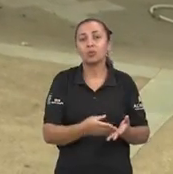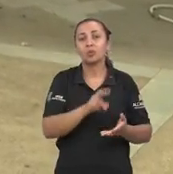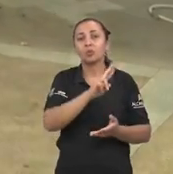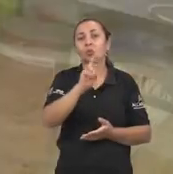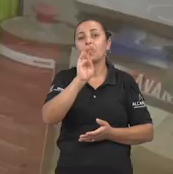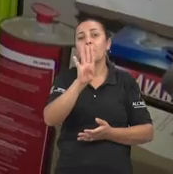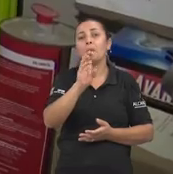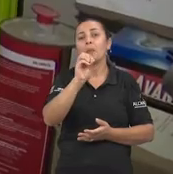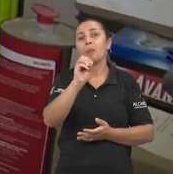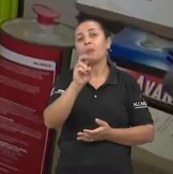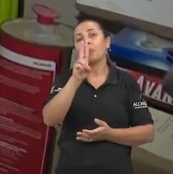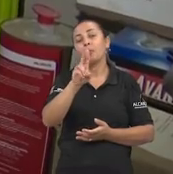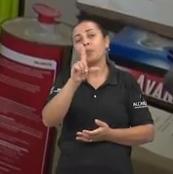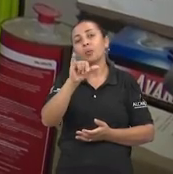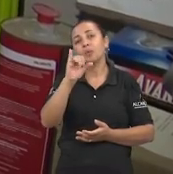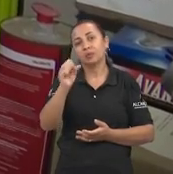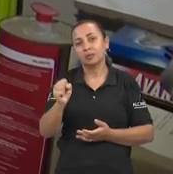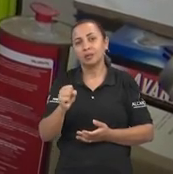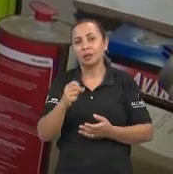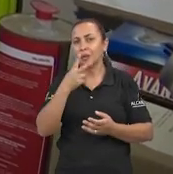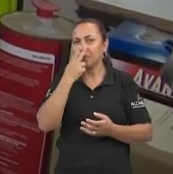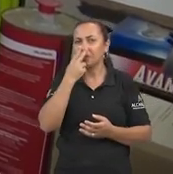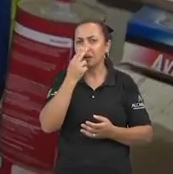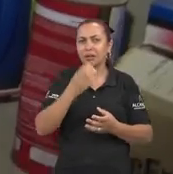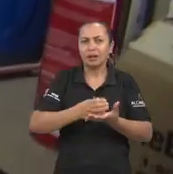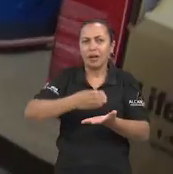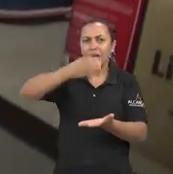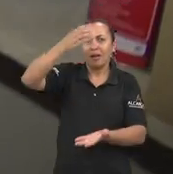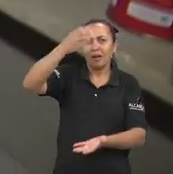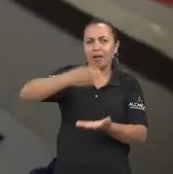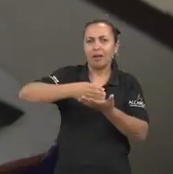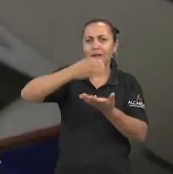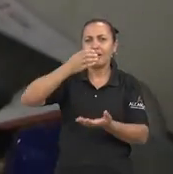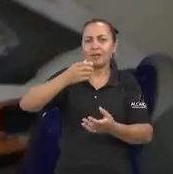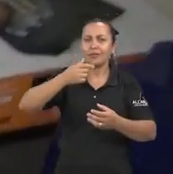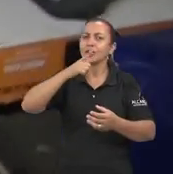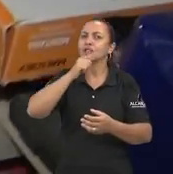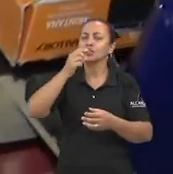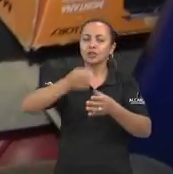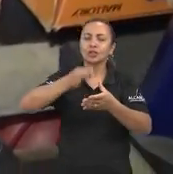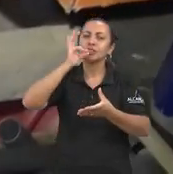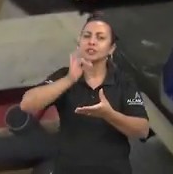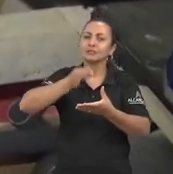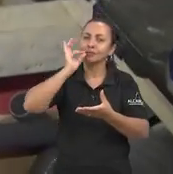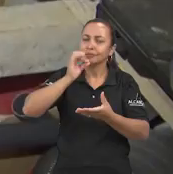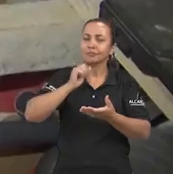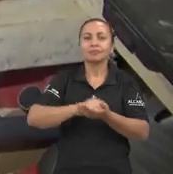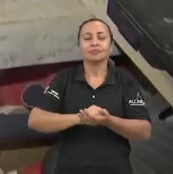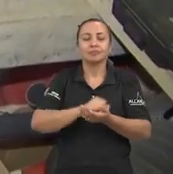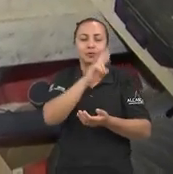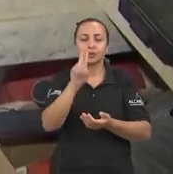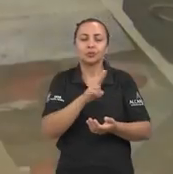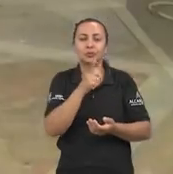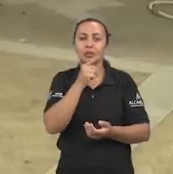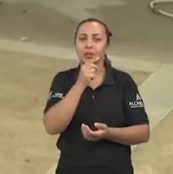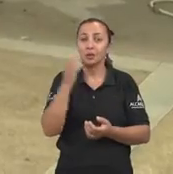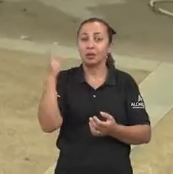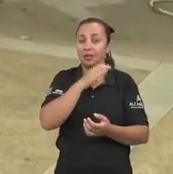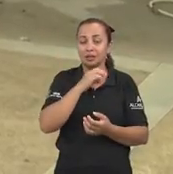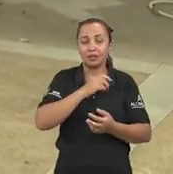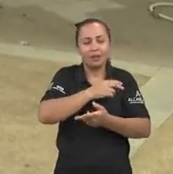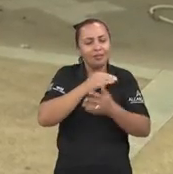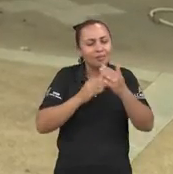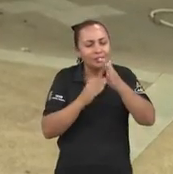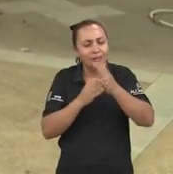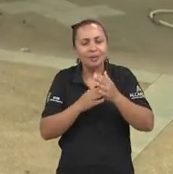chamado de Boer Esse bolo é como se fosse um grande garrafa térmica né é armazenado esse bolo e consegue no sábado durante bastante